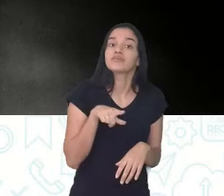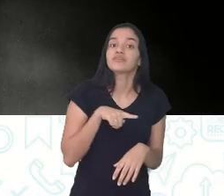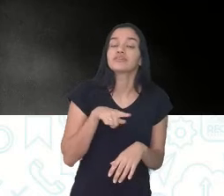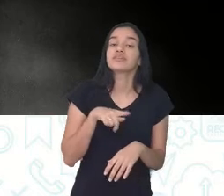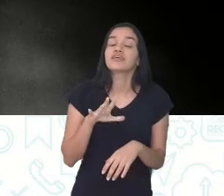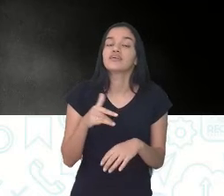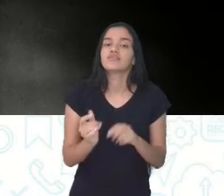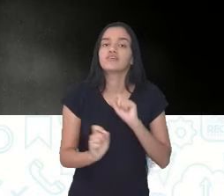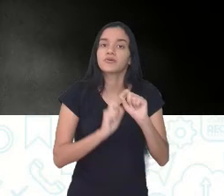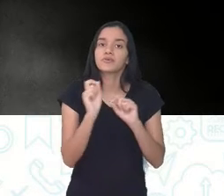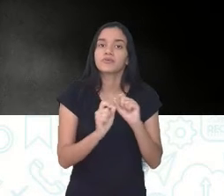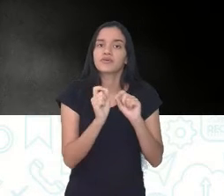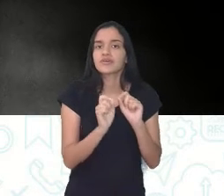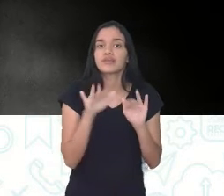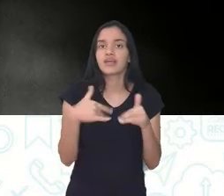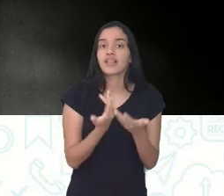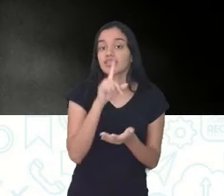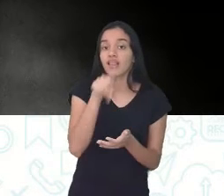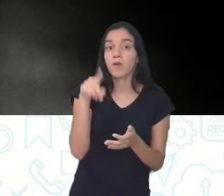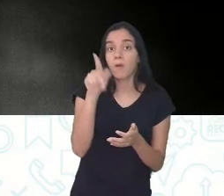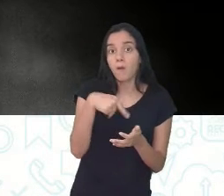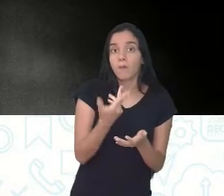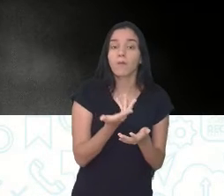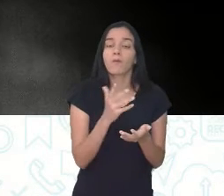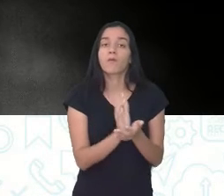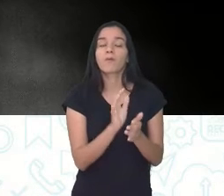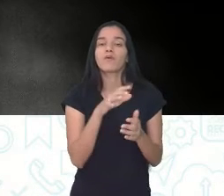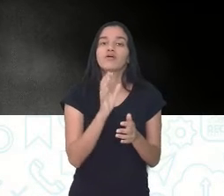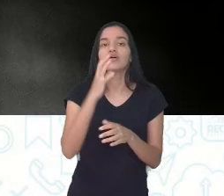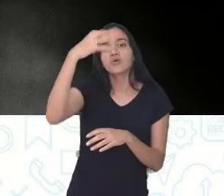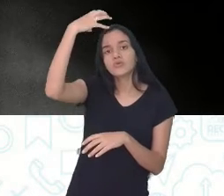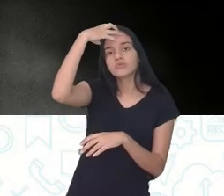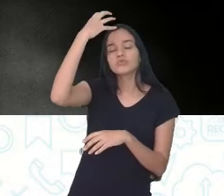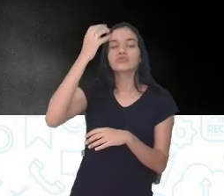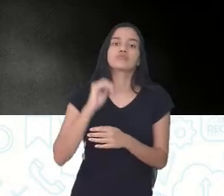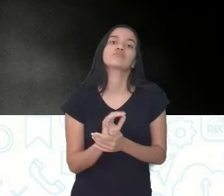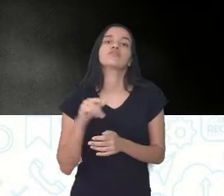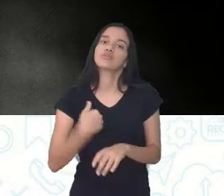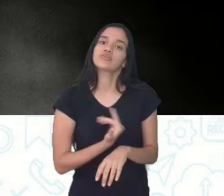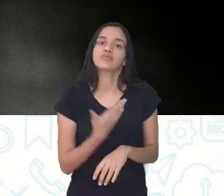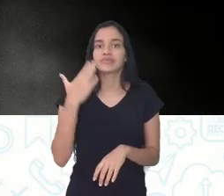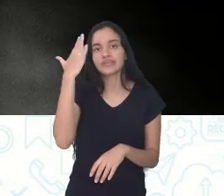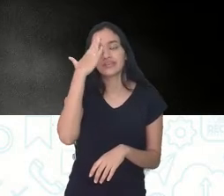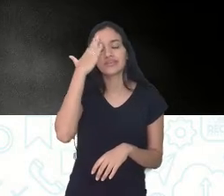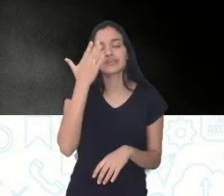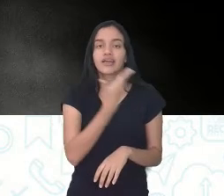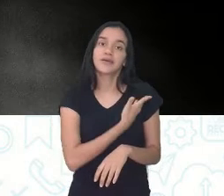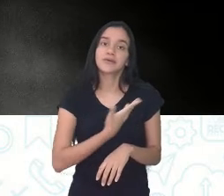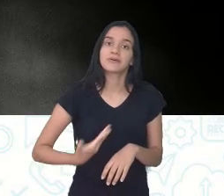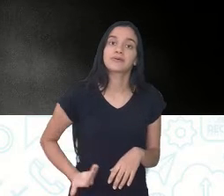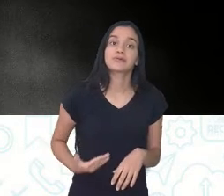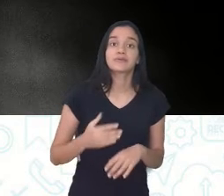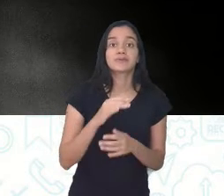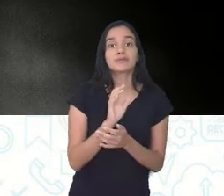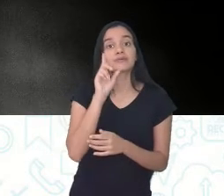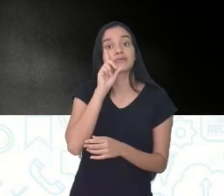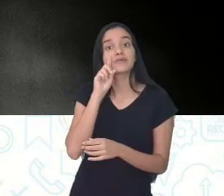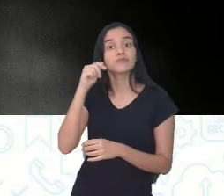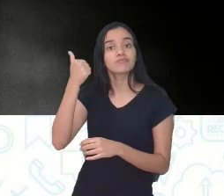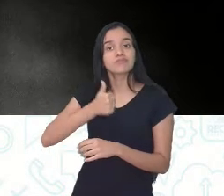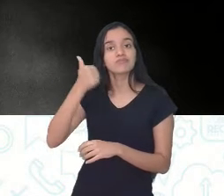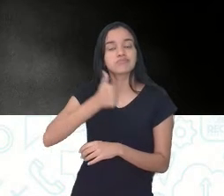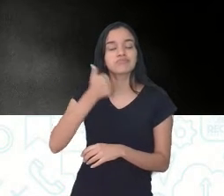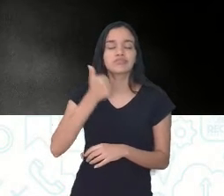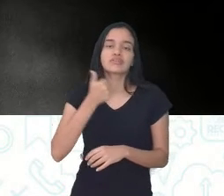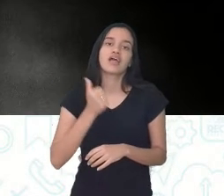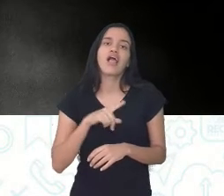trono, né, a renúncia, e ele volta para Portugal, mas a gente vai entender isso direitinho. O governo, então, de Dom Pedro